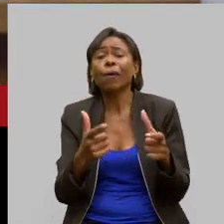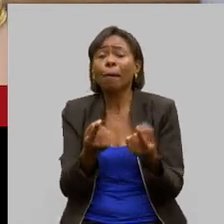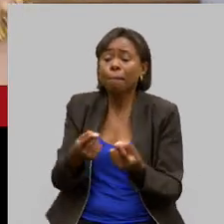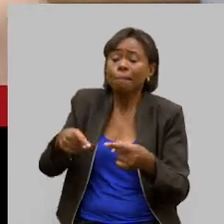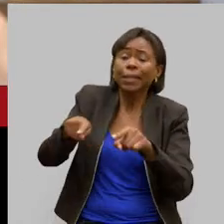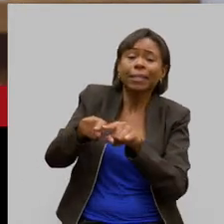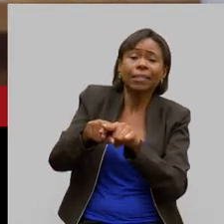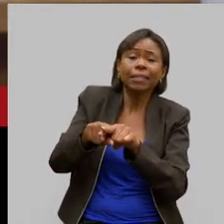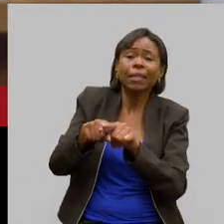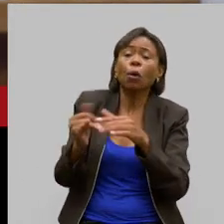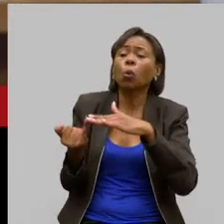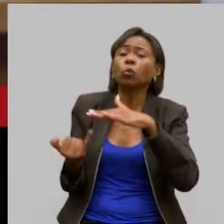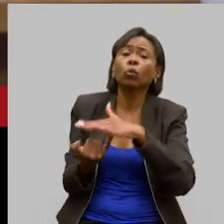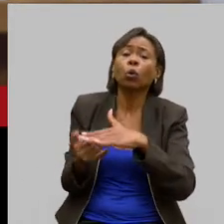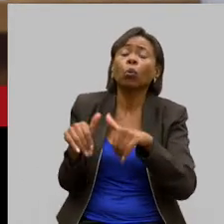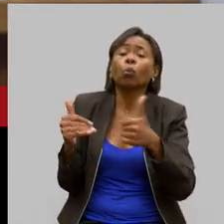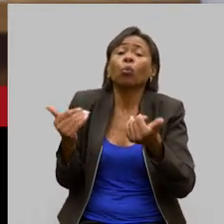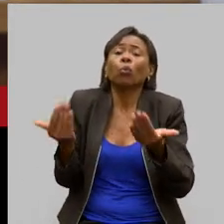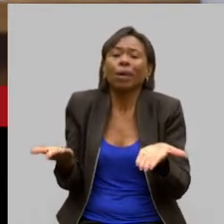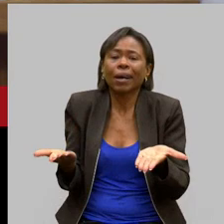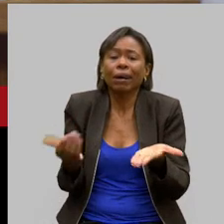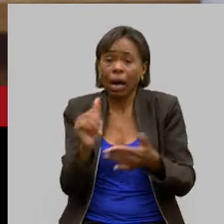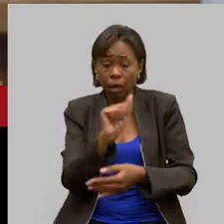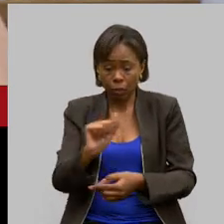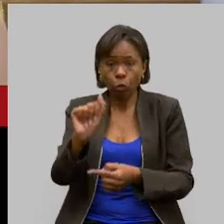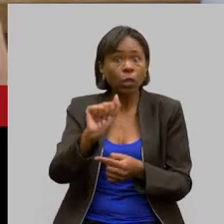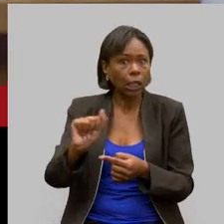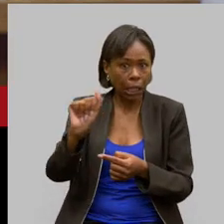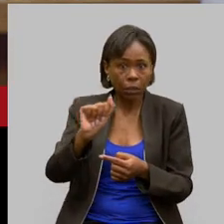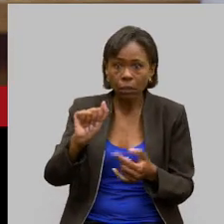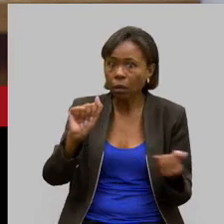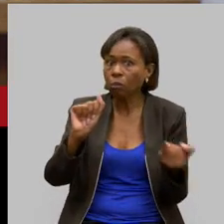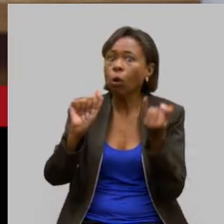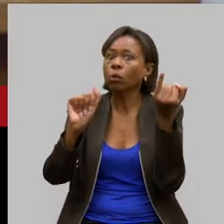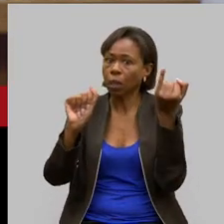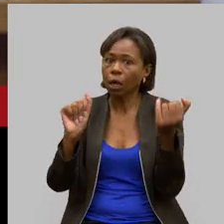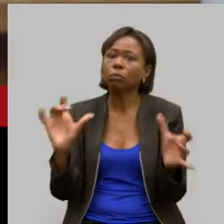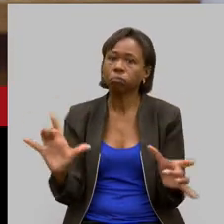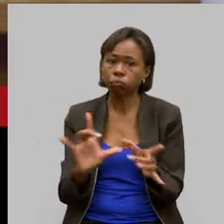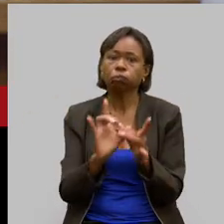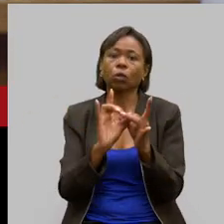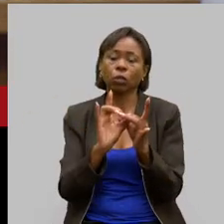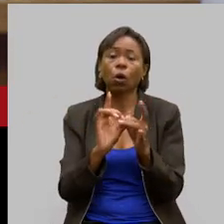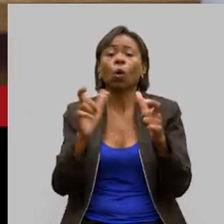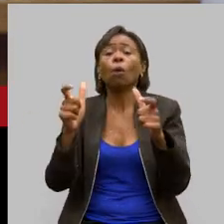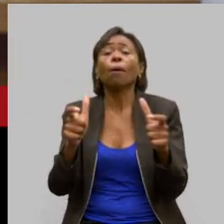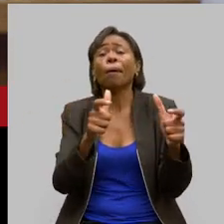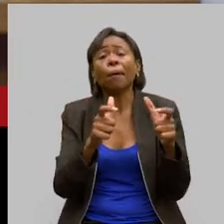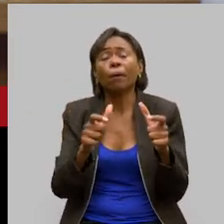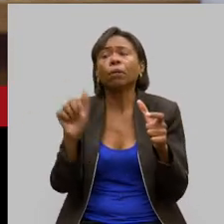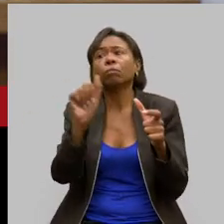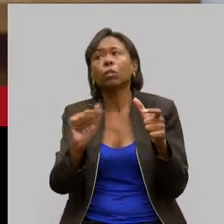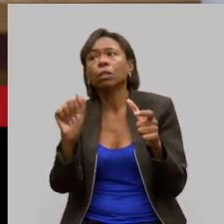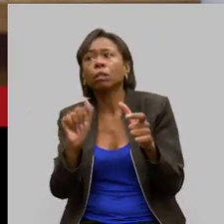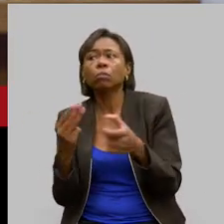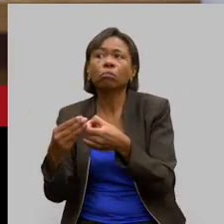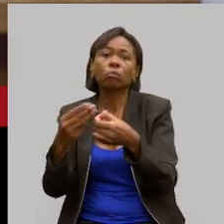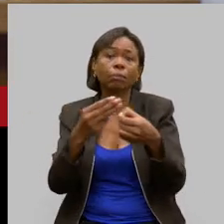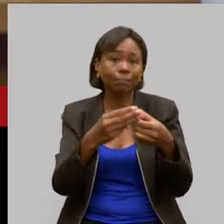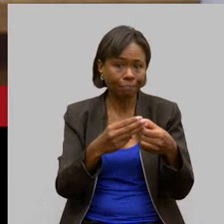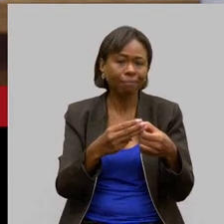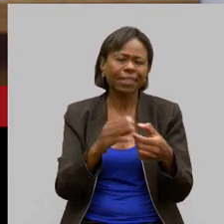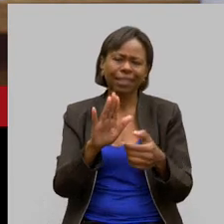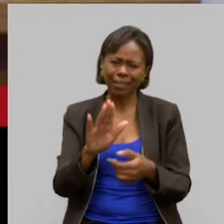fazer trabalhar com associações é fundamental onde temos as associações em outros municípios E falando em